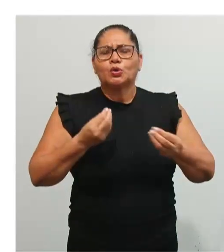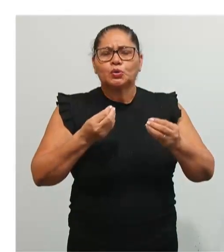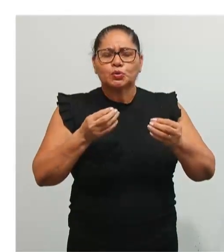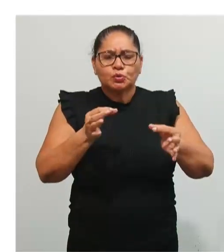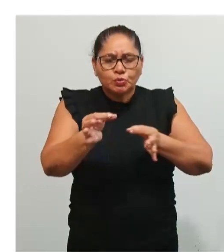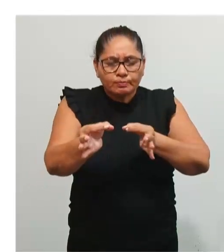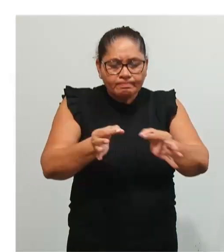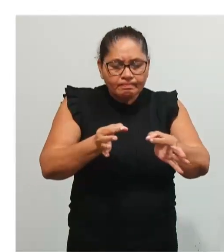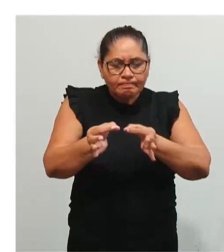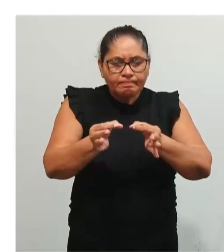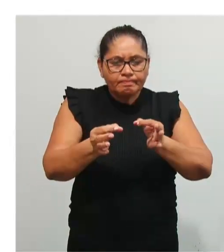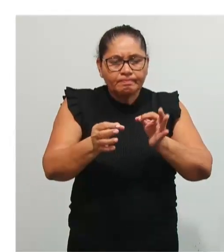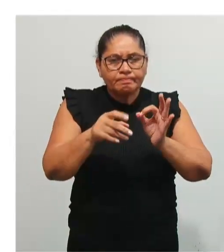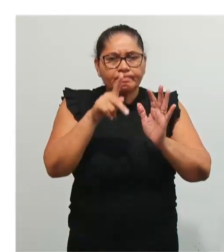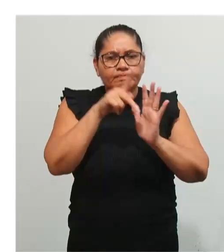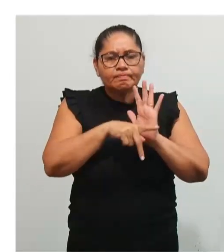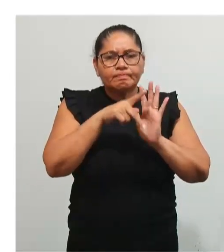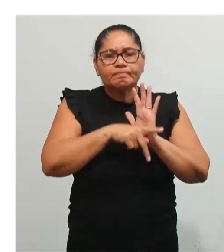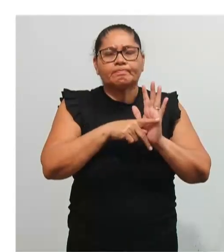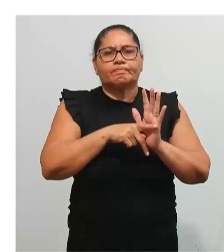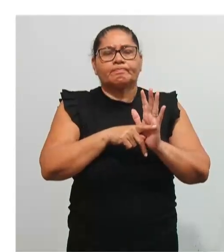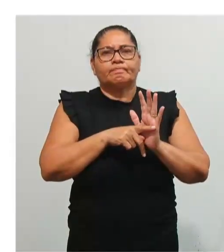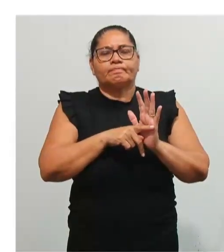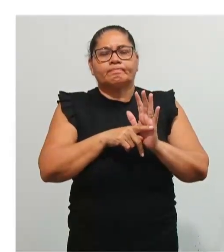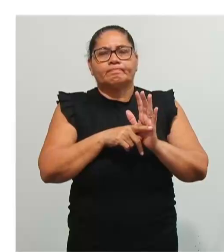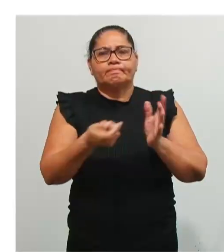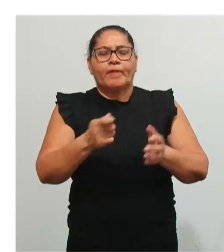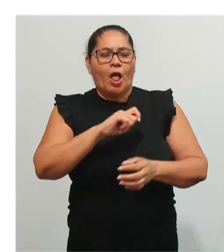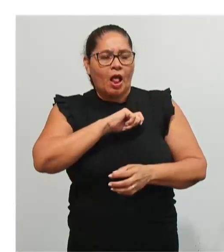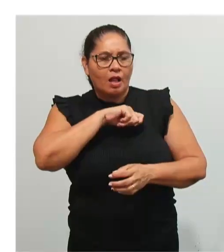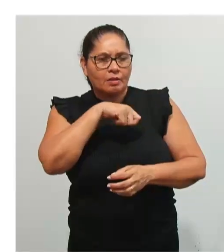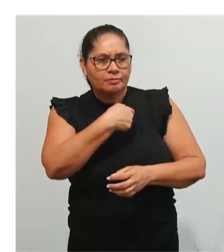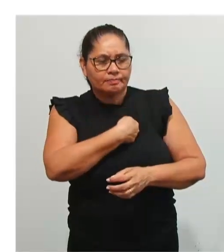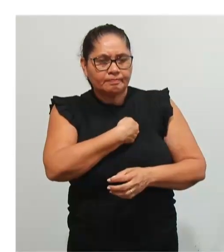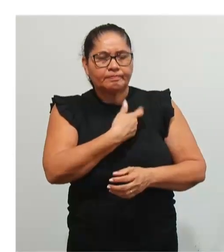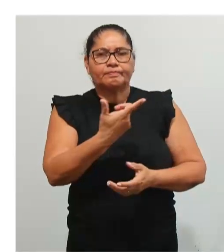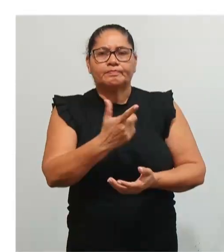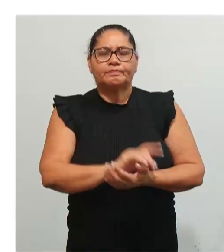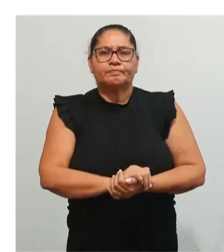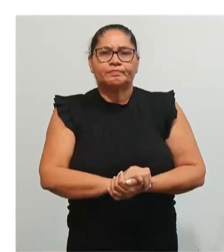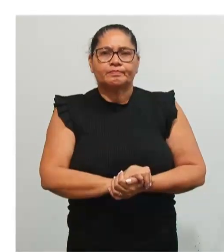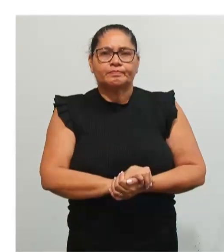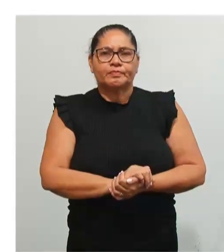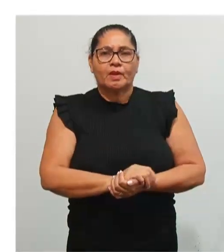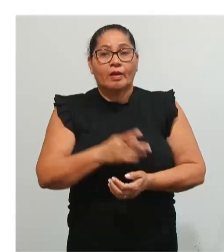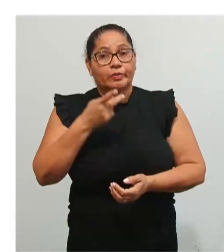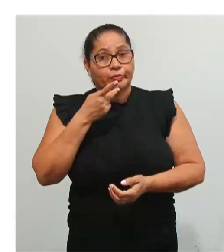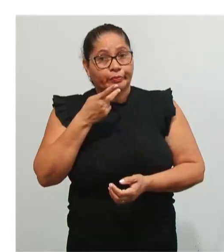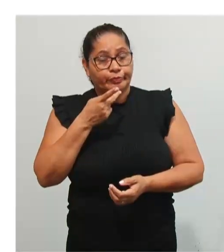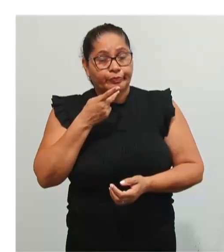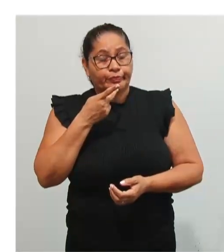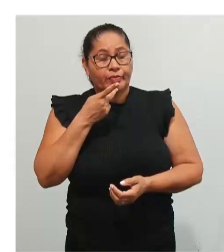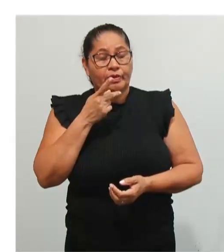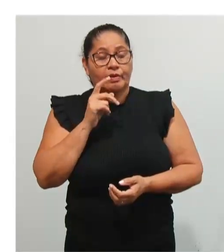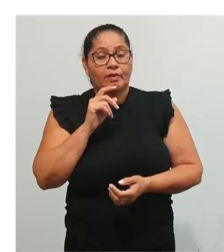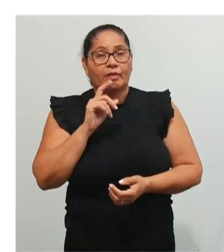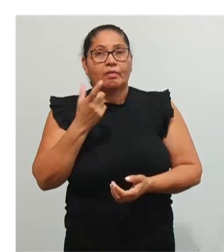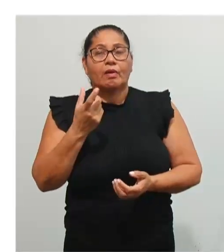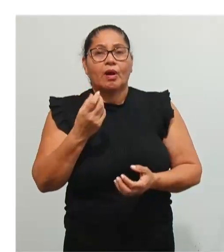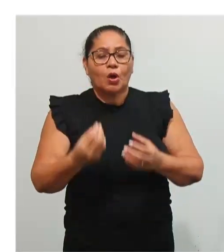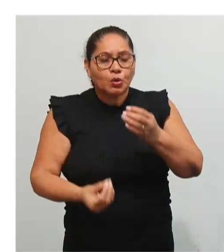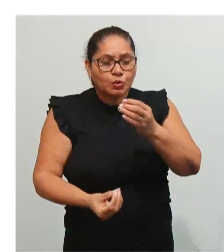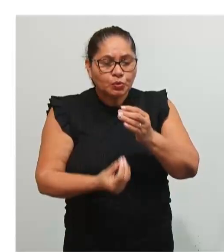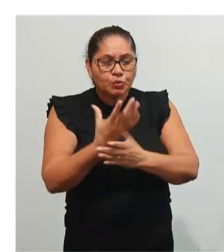programas, projetos e na fiscalização dos serviços públicos. É oportuno destacar que a fonte ou origem